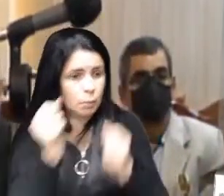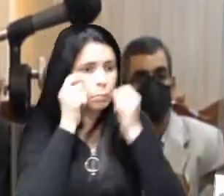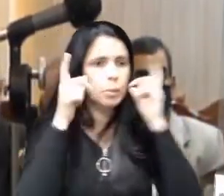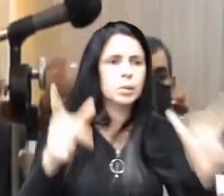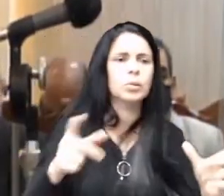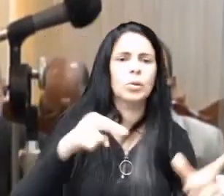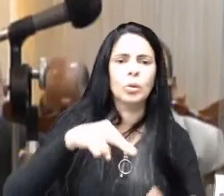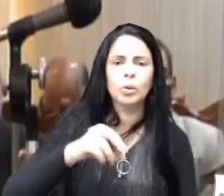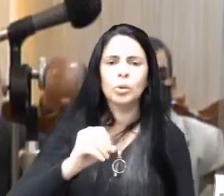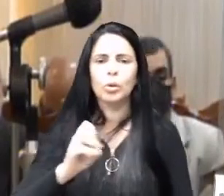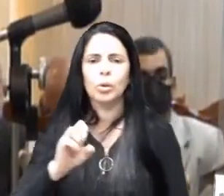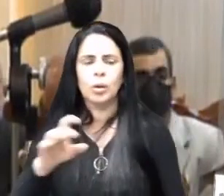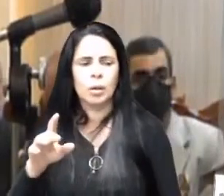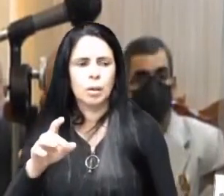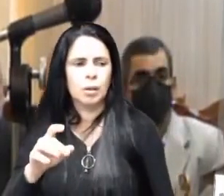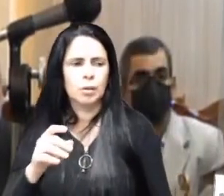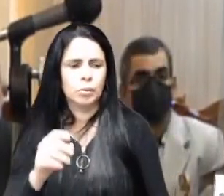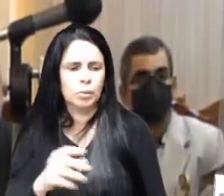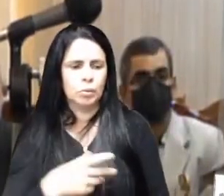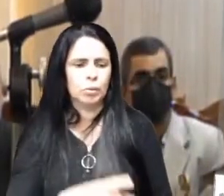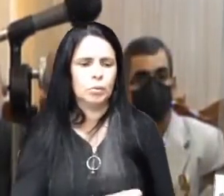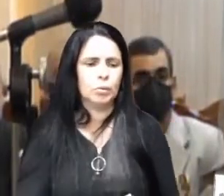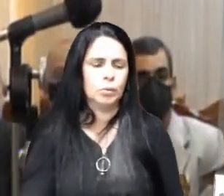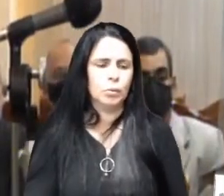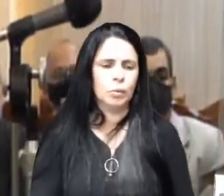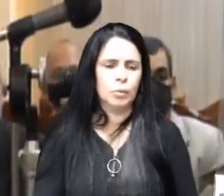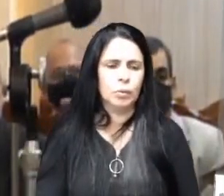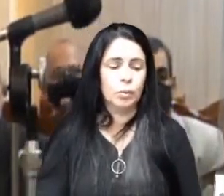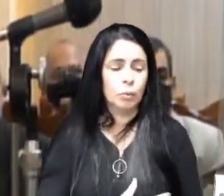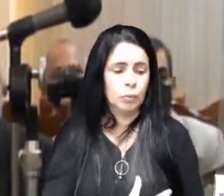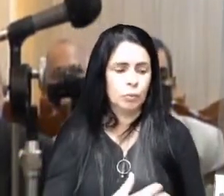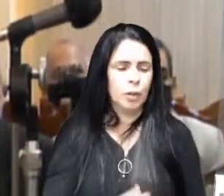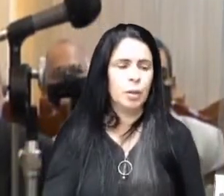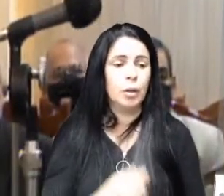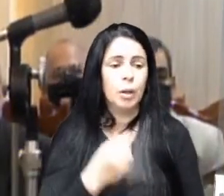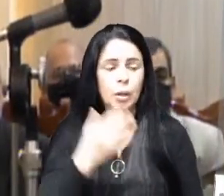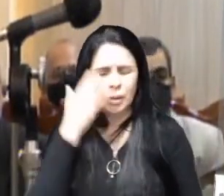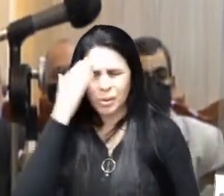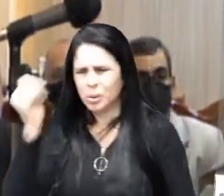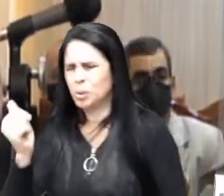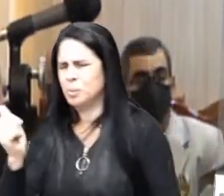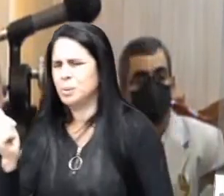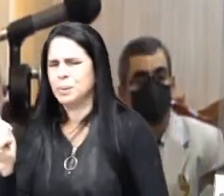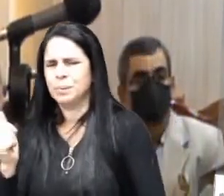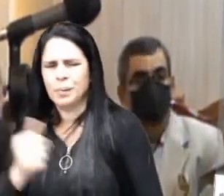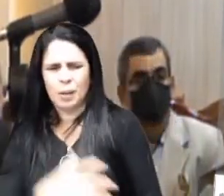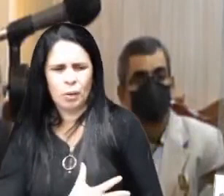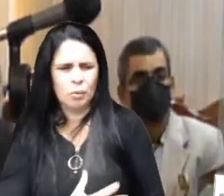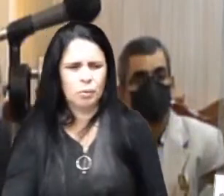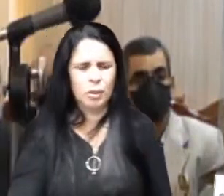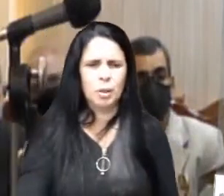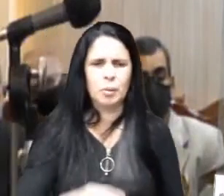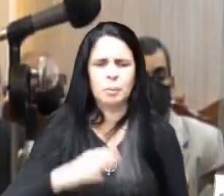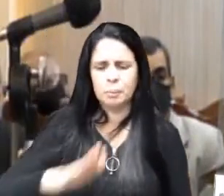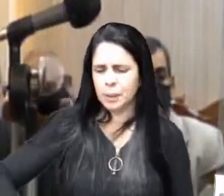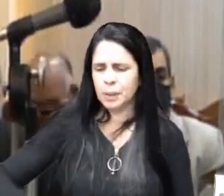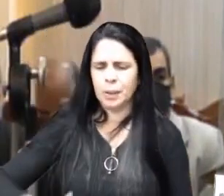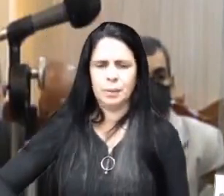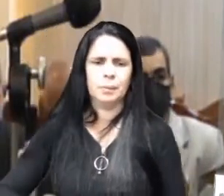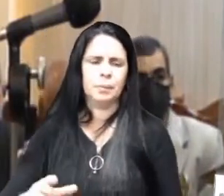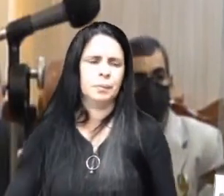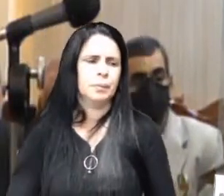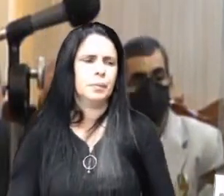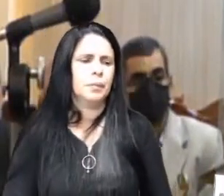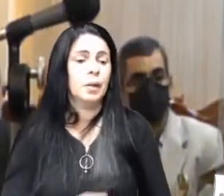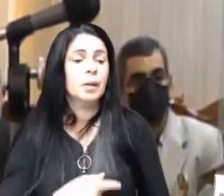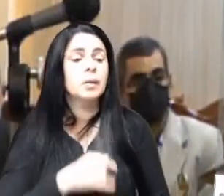céu, seu vinho. E soube que seu filho menor lhe fizera. Soube o que cão fez. 25.